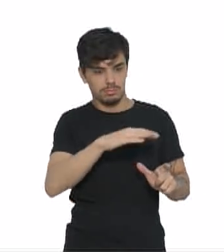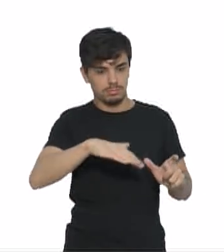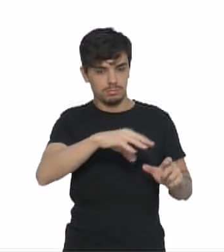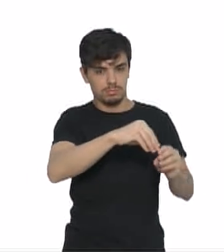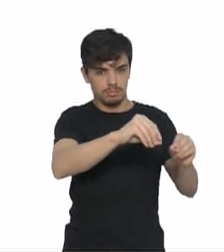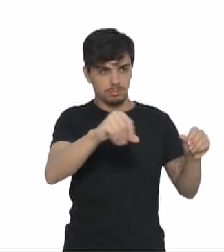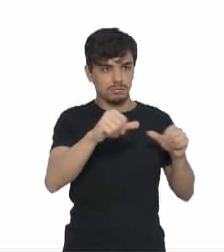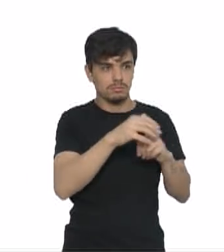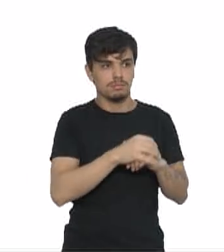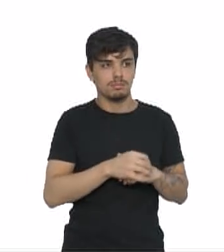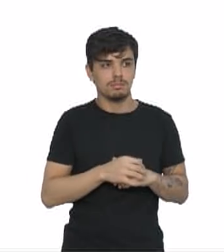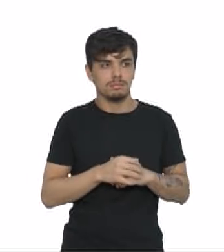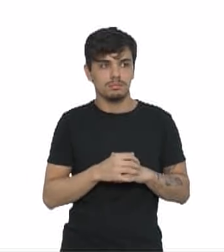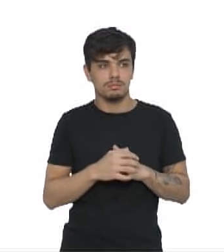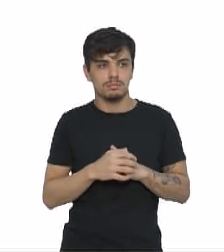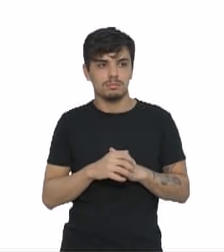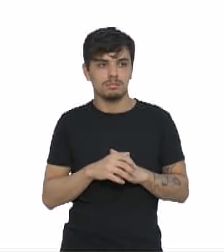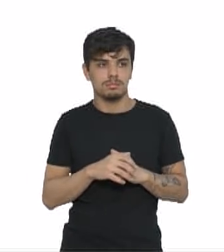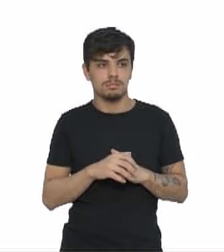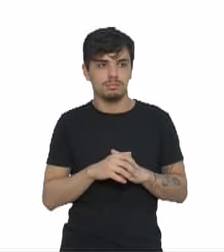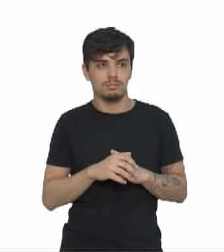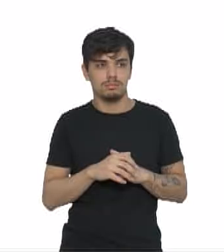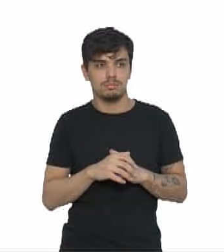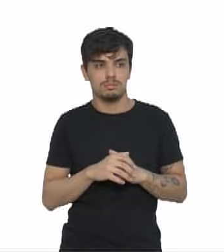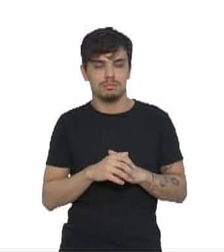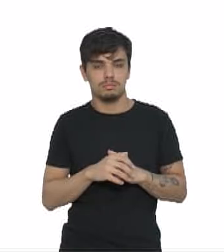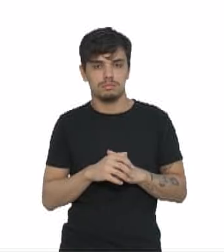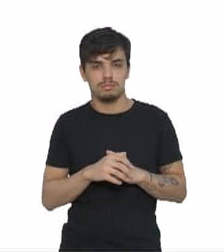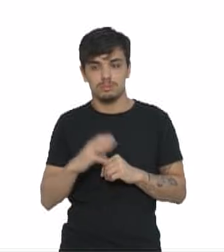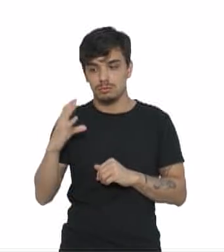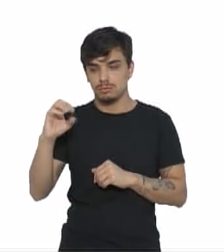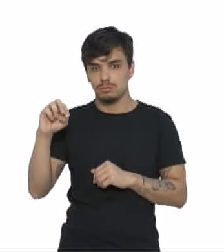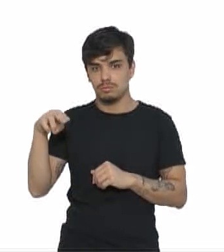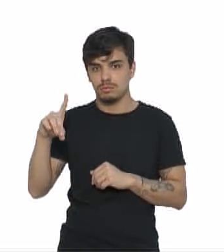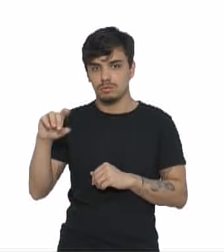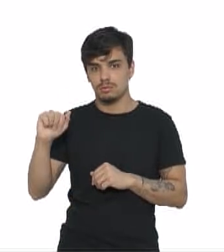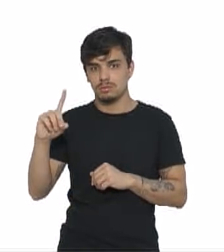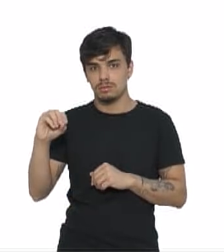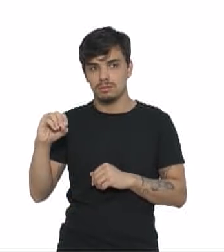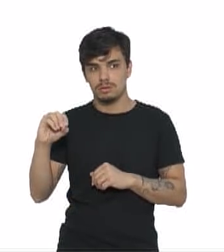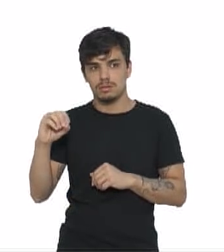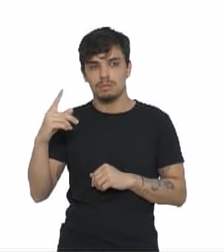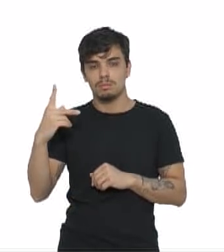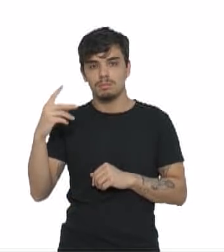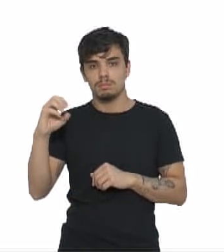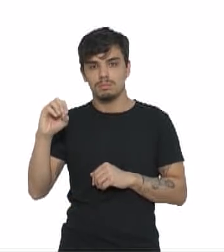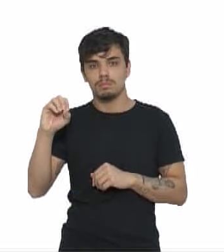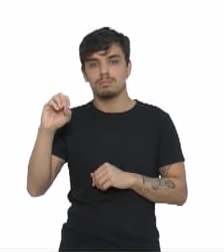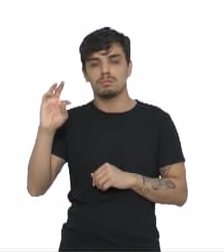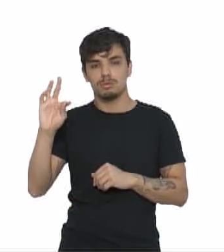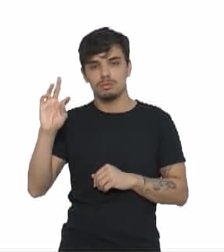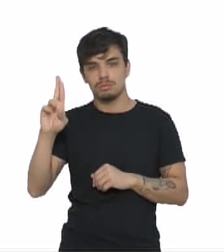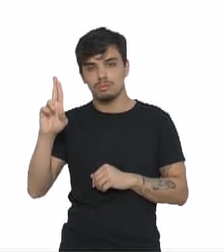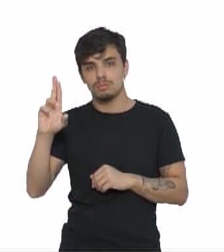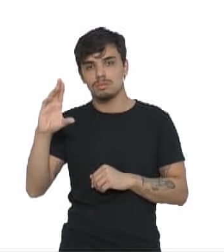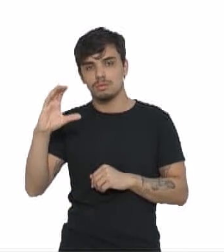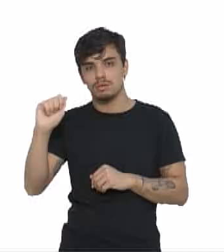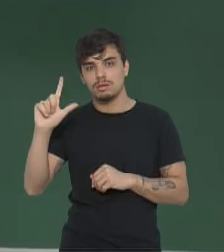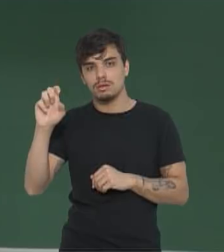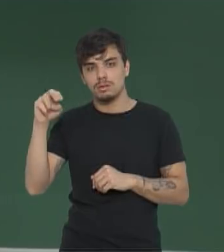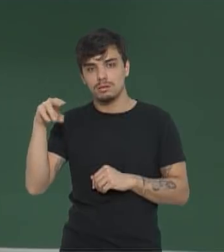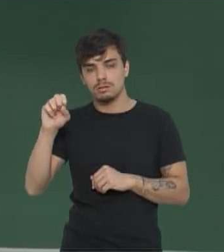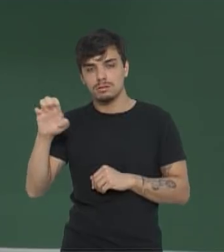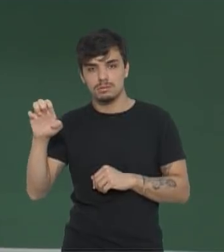terra, né? Imagina eu recebendo um pedacinho de terra. O Condado Portucalense. Nome portucalense tem origem do reino suevo no século